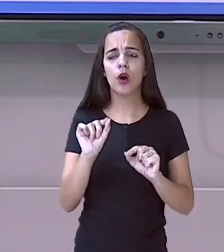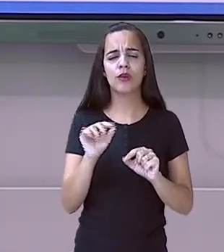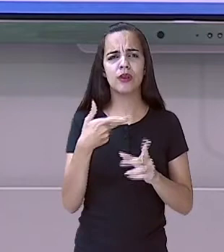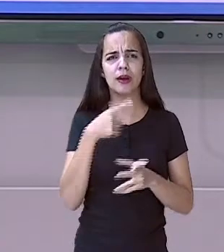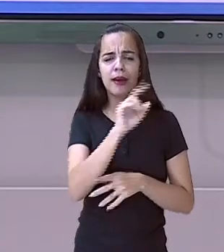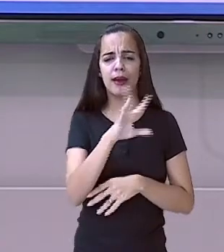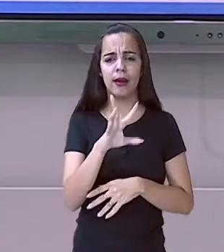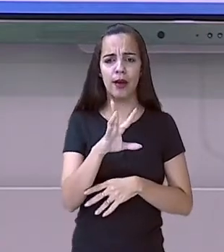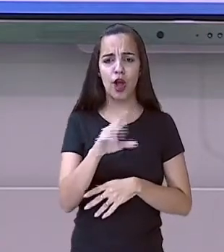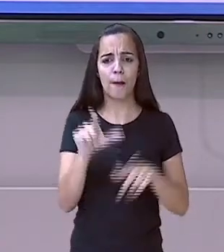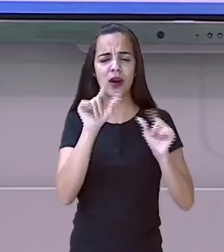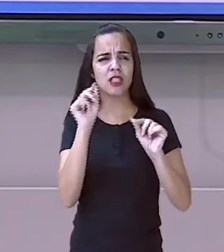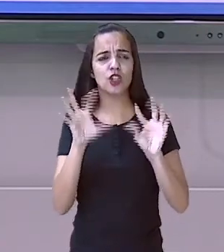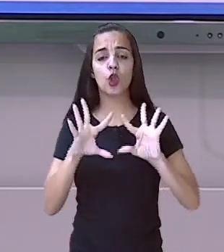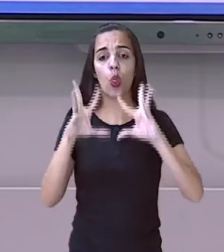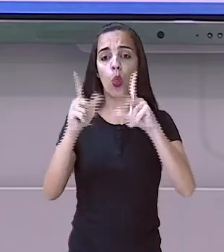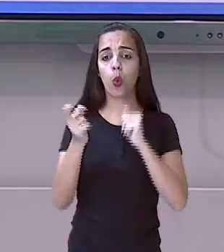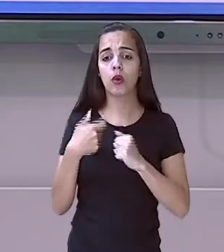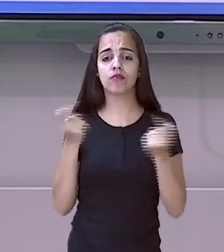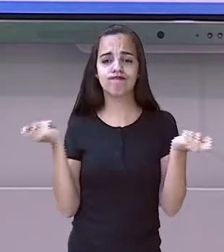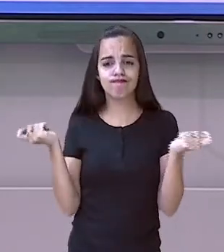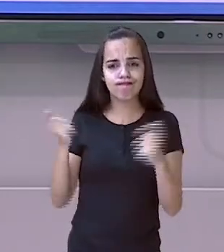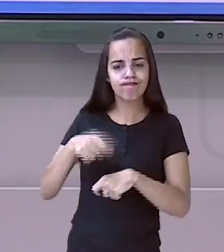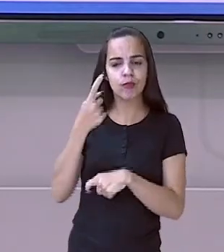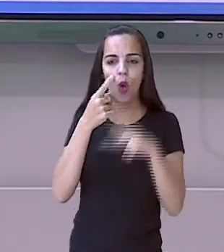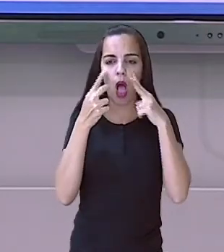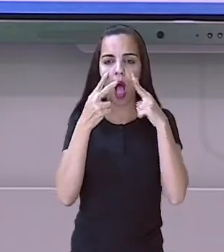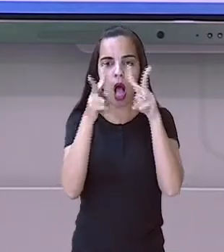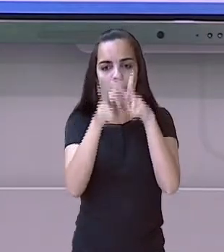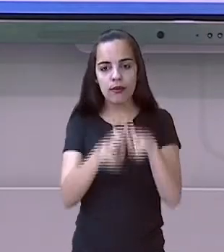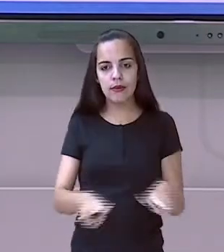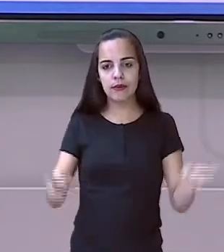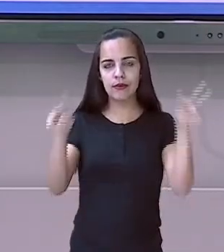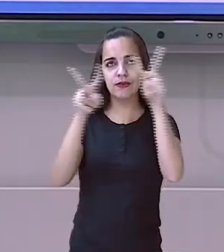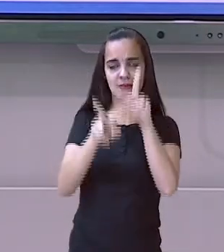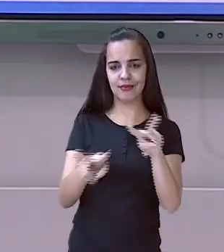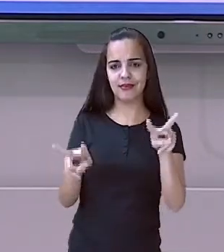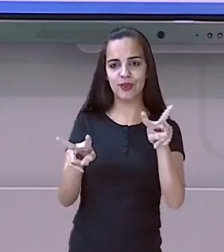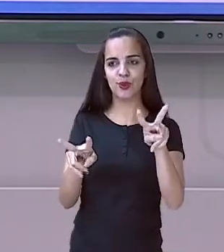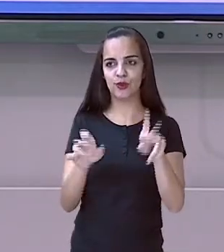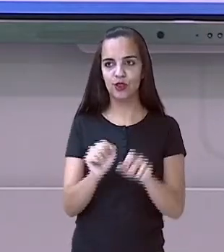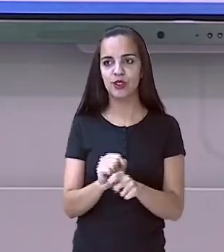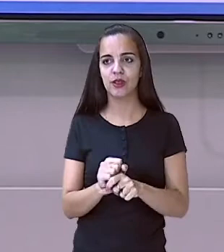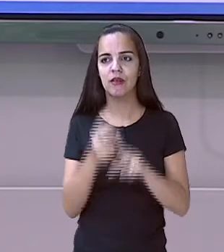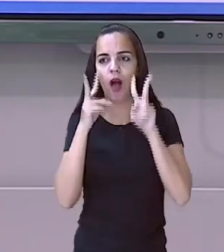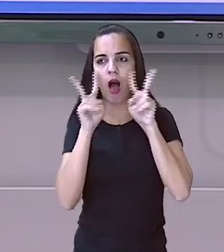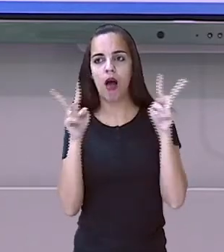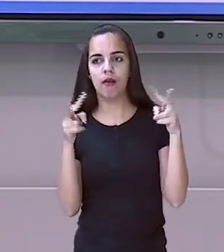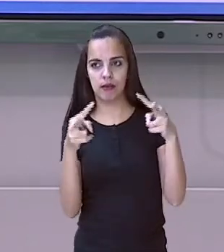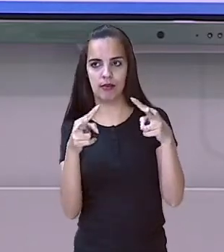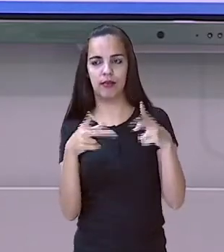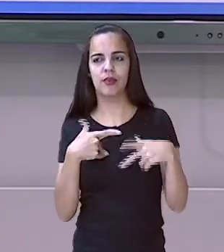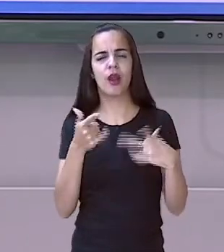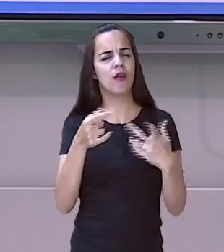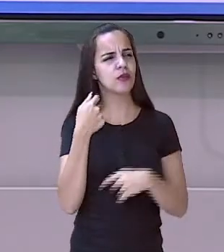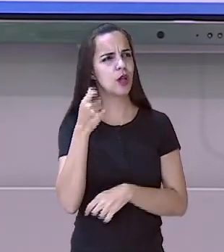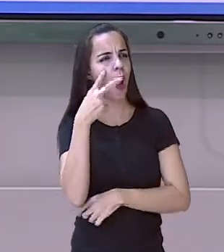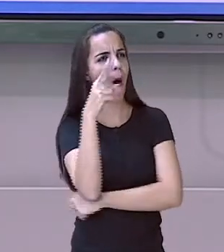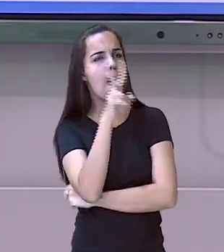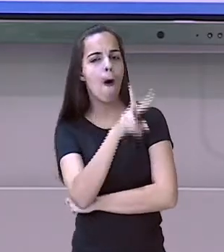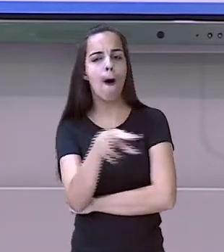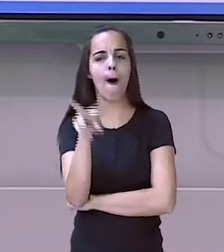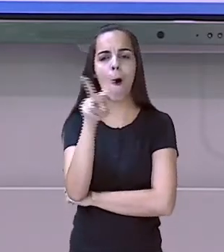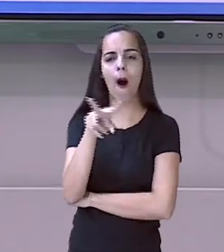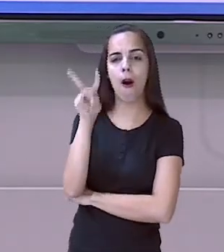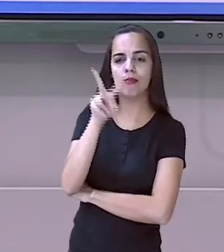aos nossos olhos, né? Isso é a paisagem, aquilo que a gente vê. Então, a gente tem quando eu estou observando